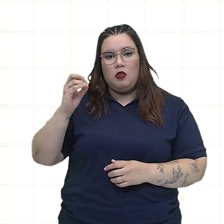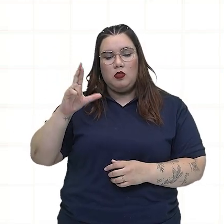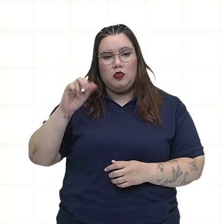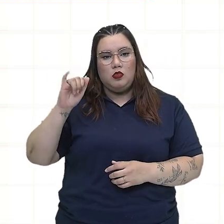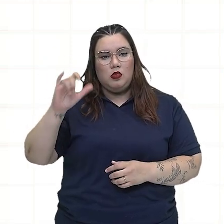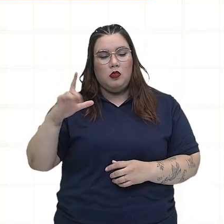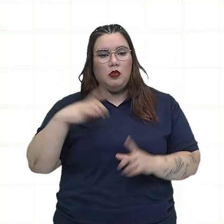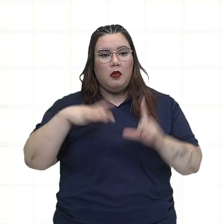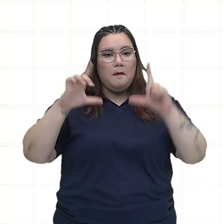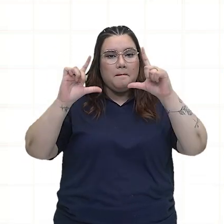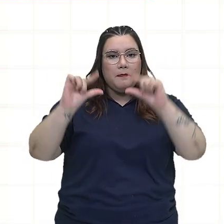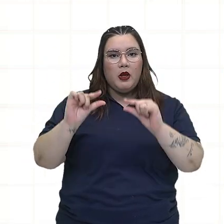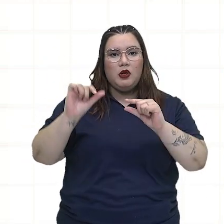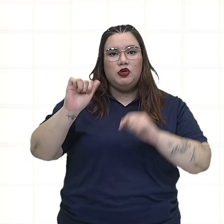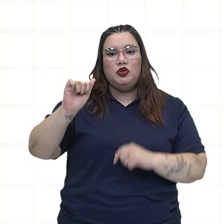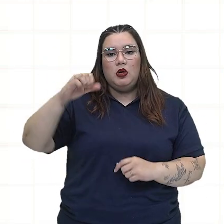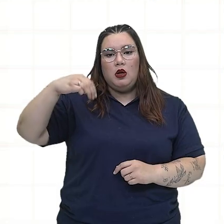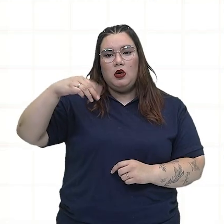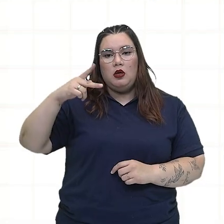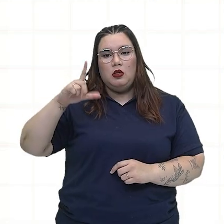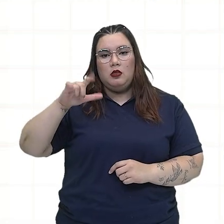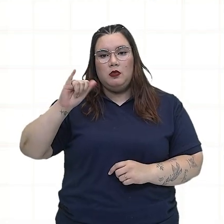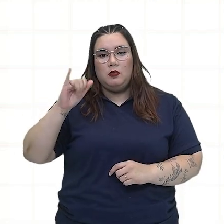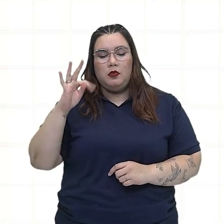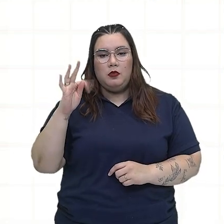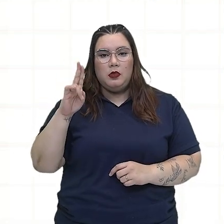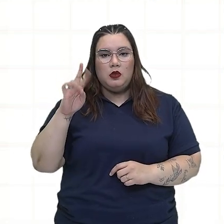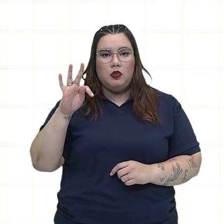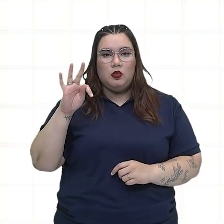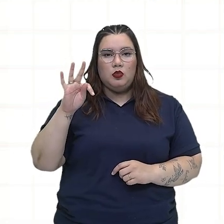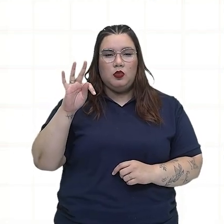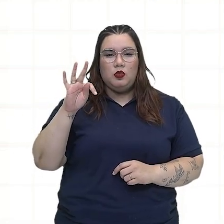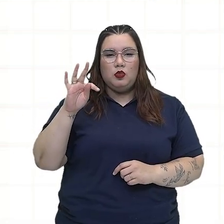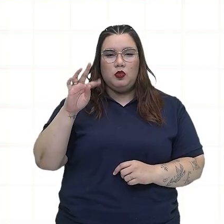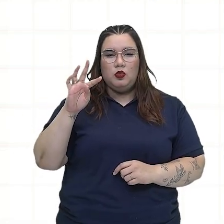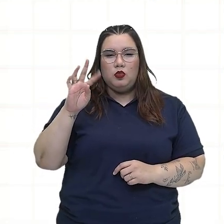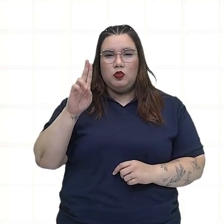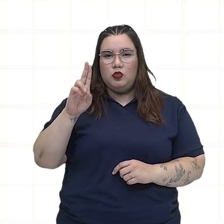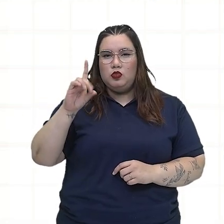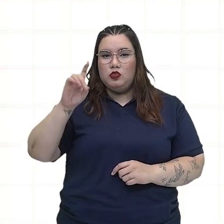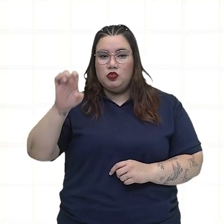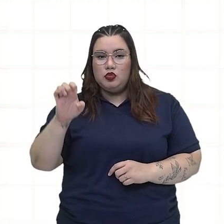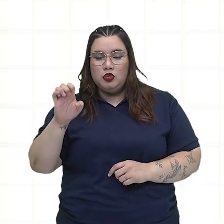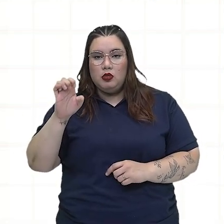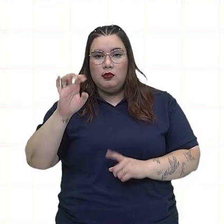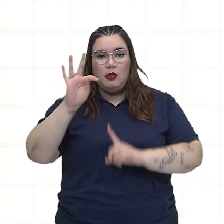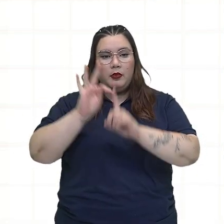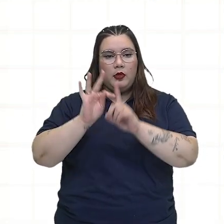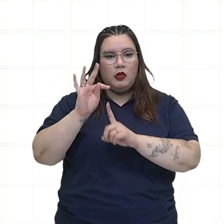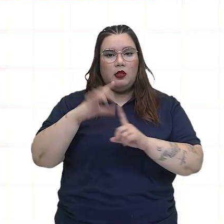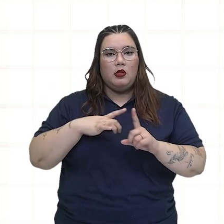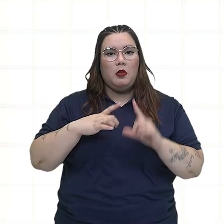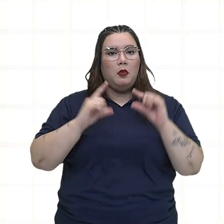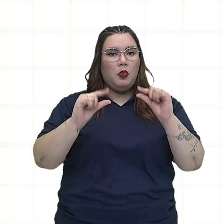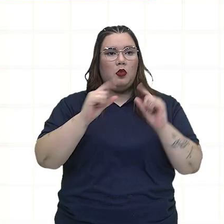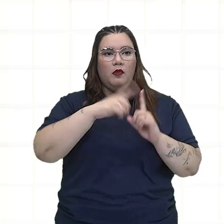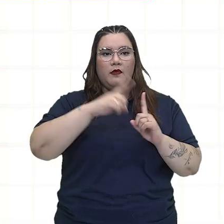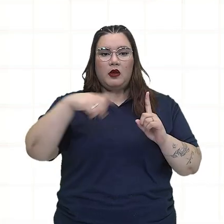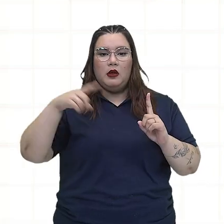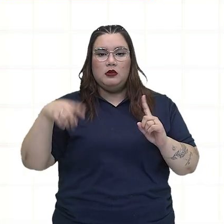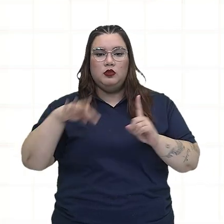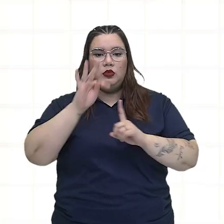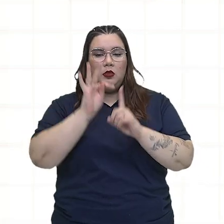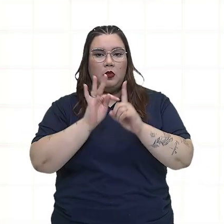tem baixa amplitude térmica. Isso quer dizer que há pouca variação entre as